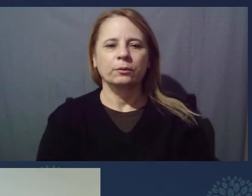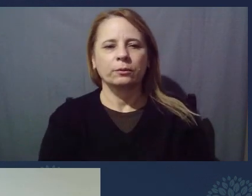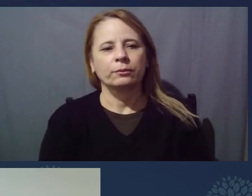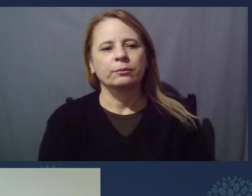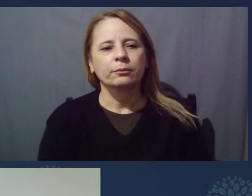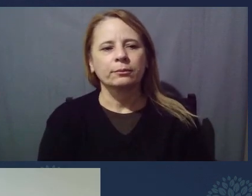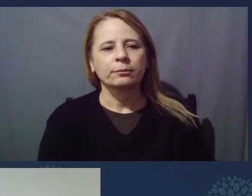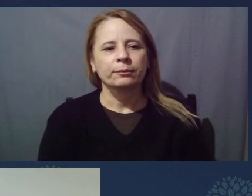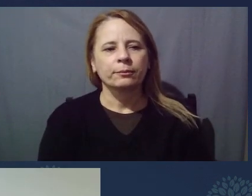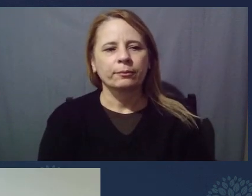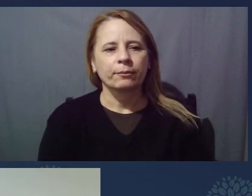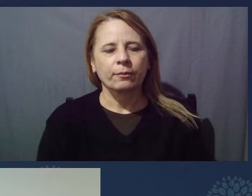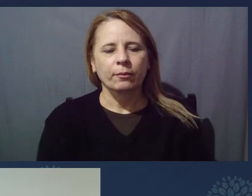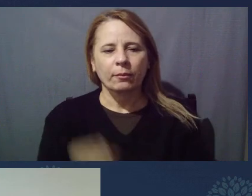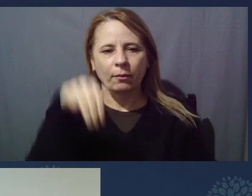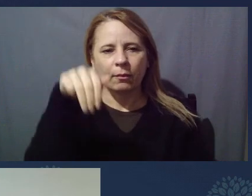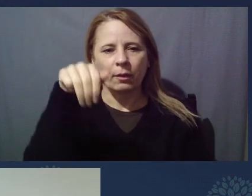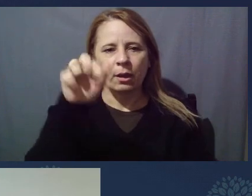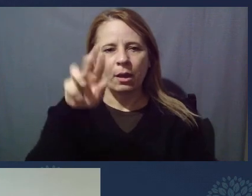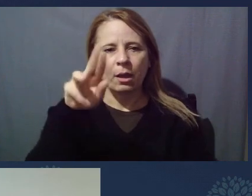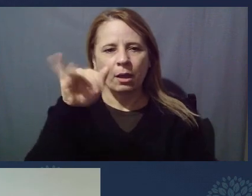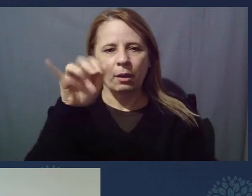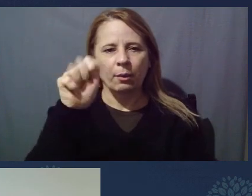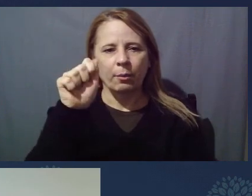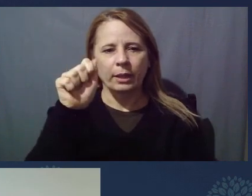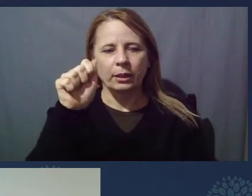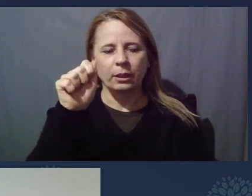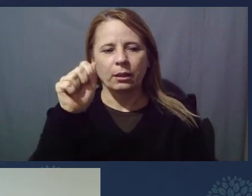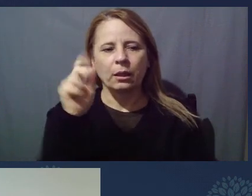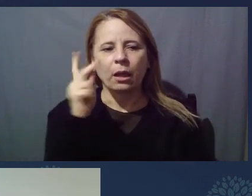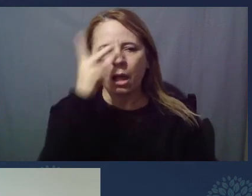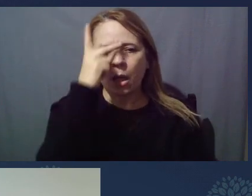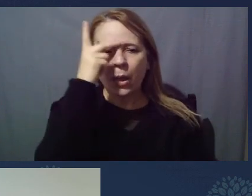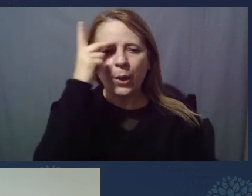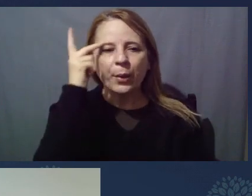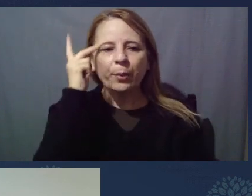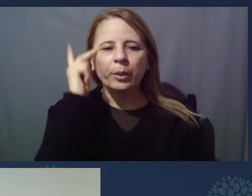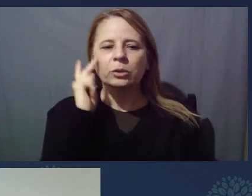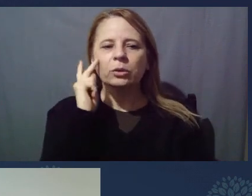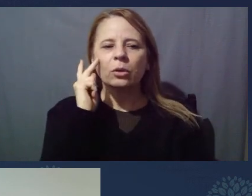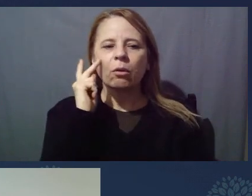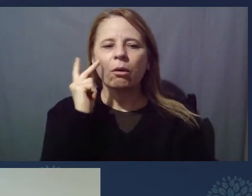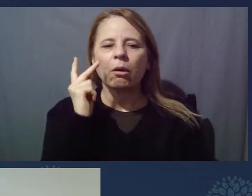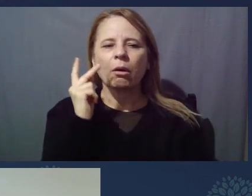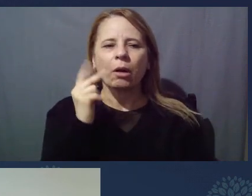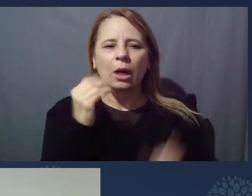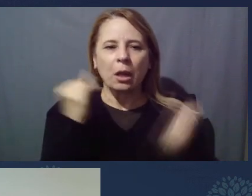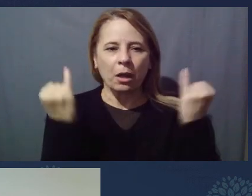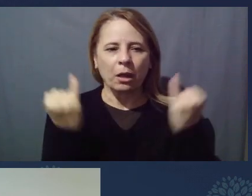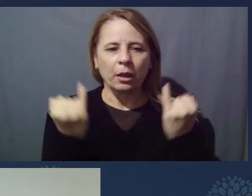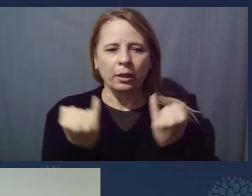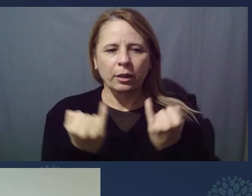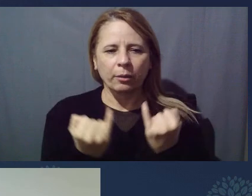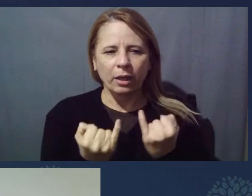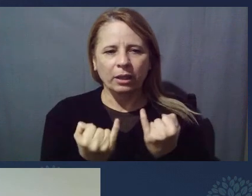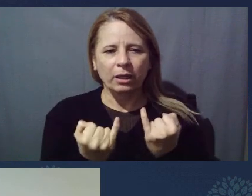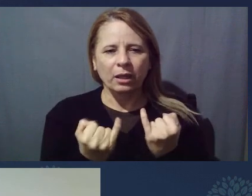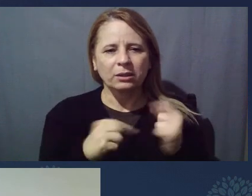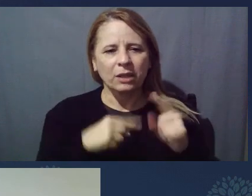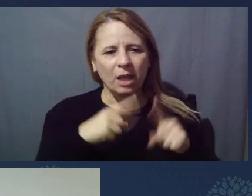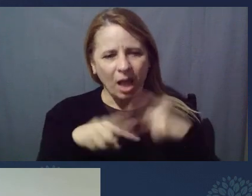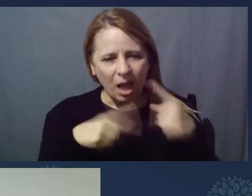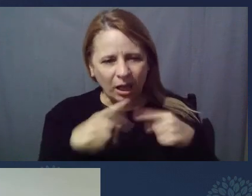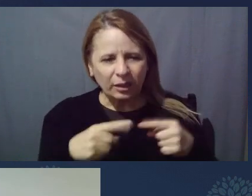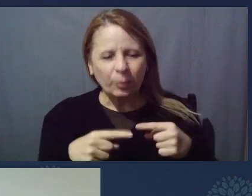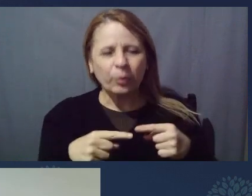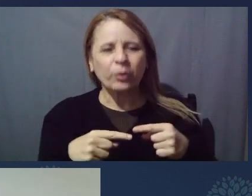Mais uma pergunta de Maria Clara. A pessoa obesa que perde peso terá de sempre ter cuidado para não ganhar muito peso novamente, pois tem